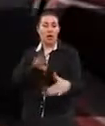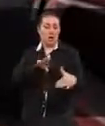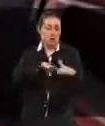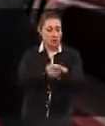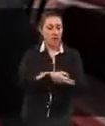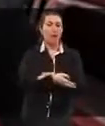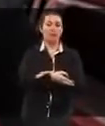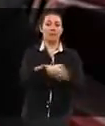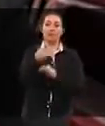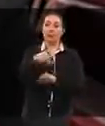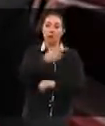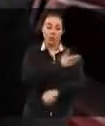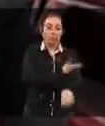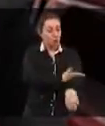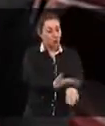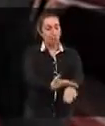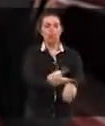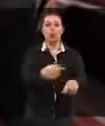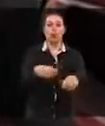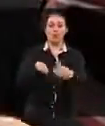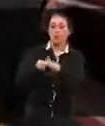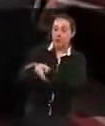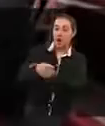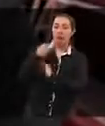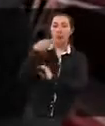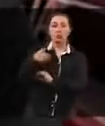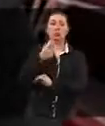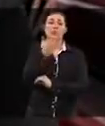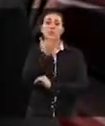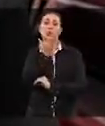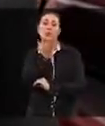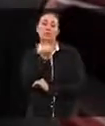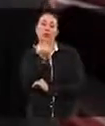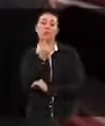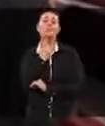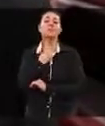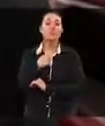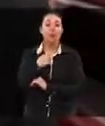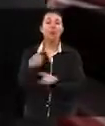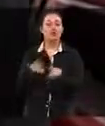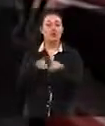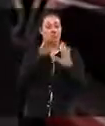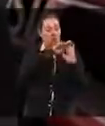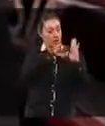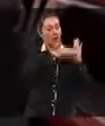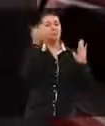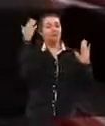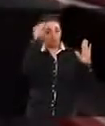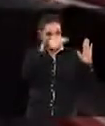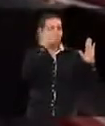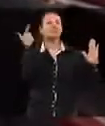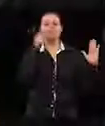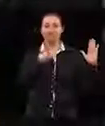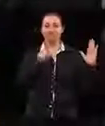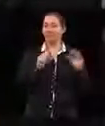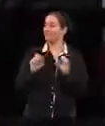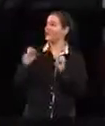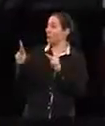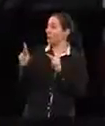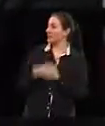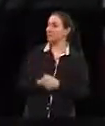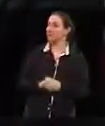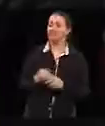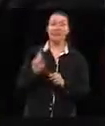horários, adequando aos seus hábitos, às suas preferências alimentares para estar ajustando um plano que ele possa seguir. Tá